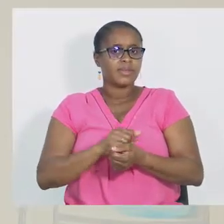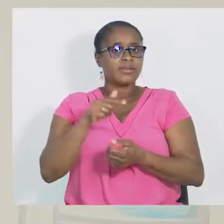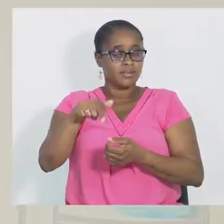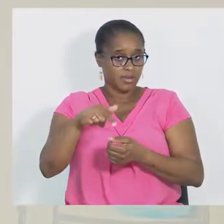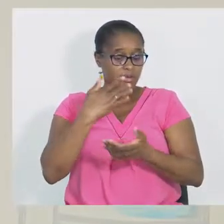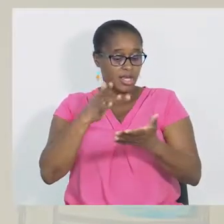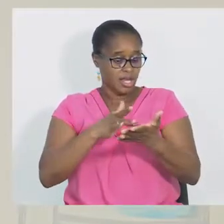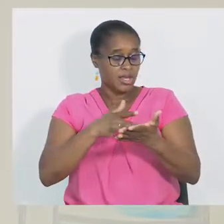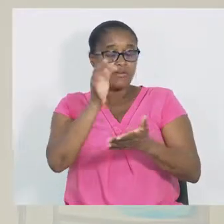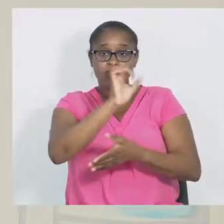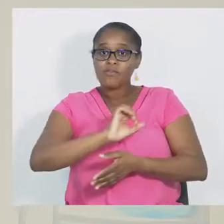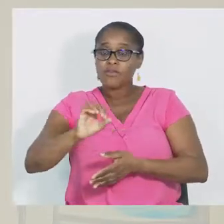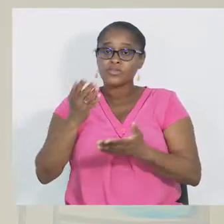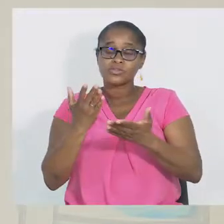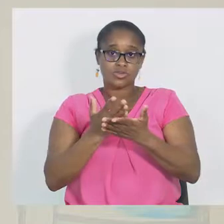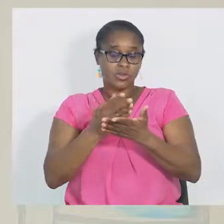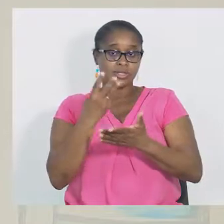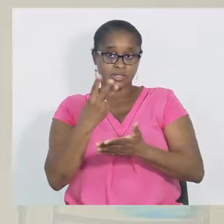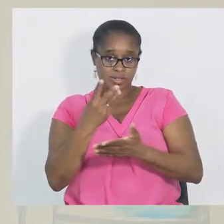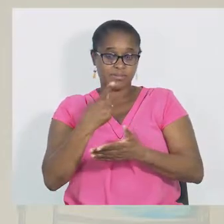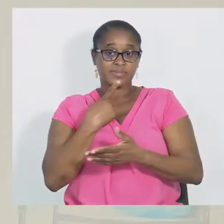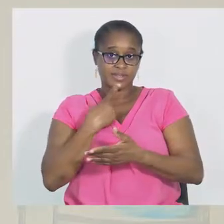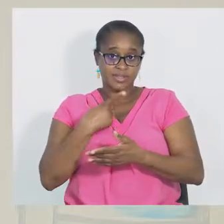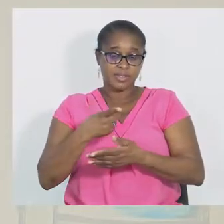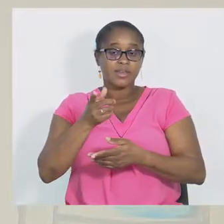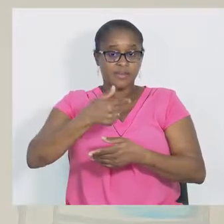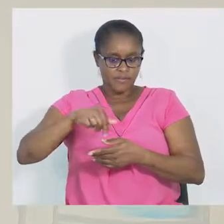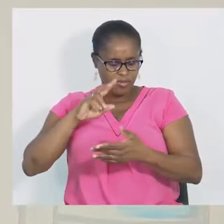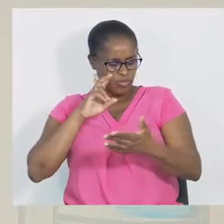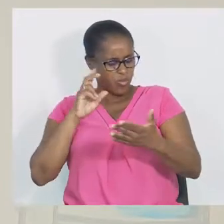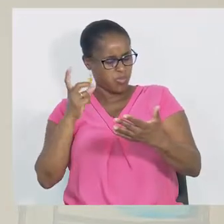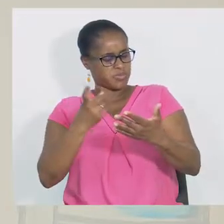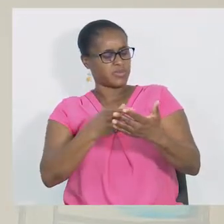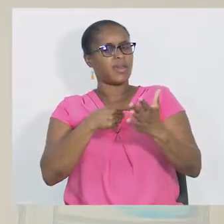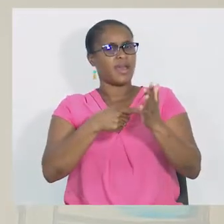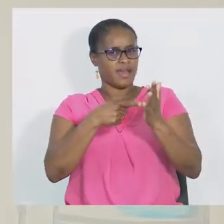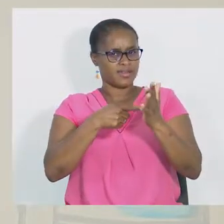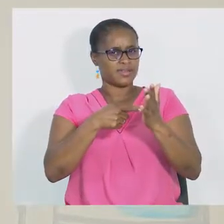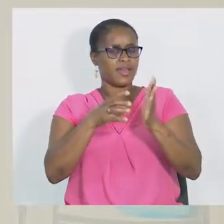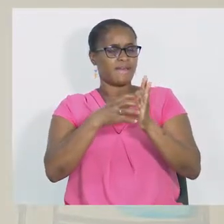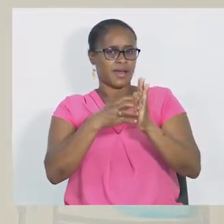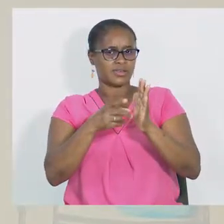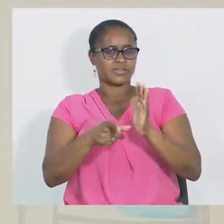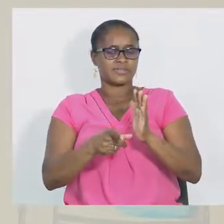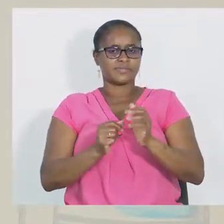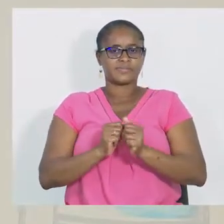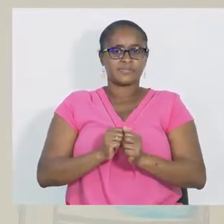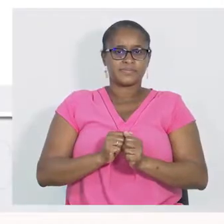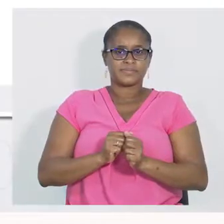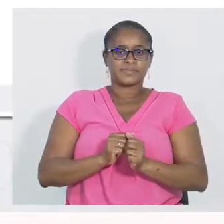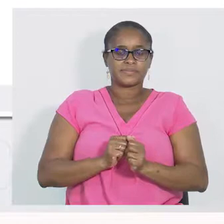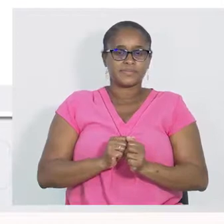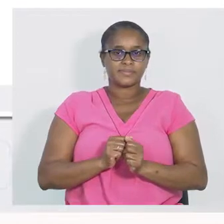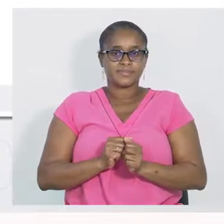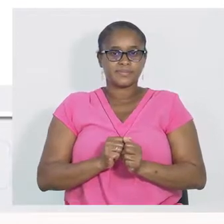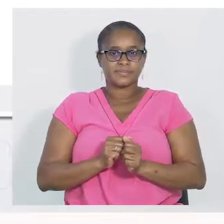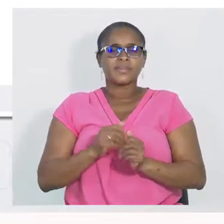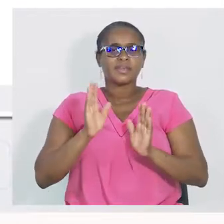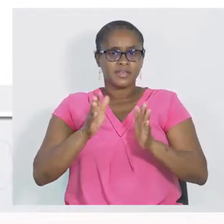Esta imagem é uma imagem do vosso livro do 3º ano. Não se esqueçam, estamos a fazer